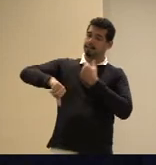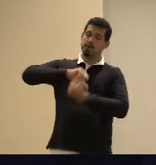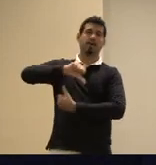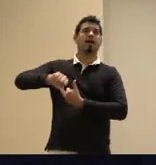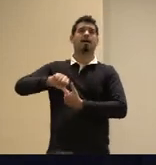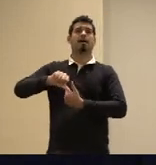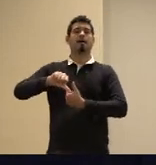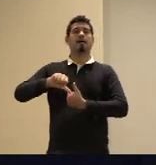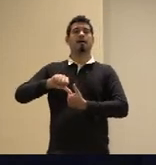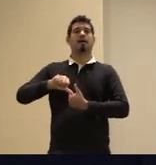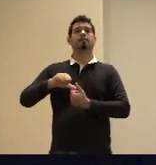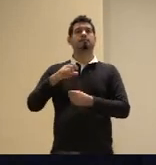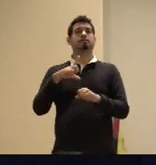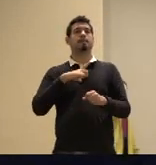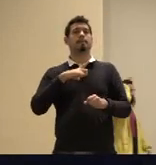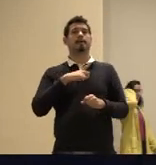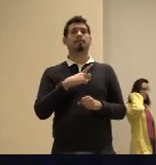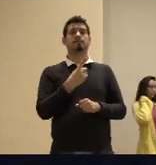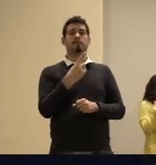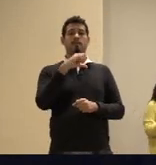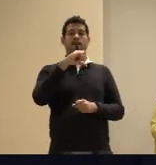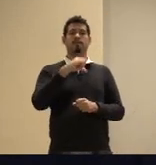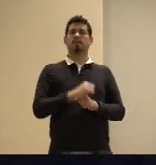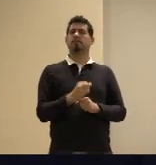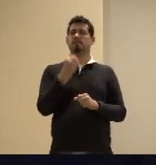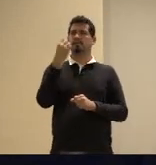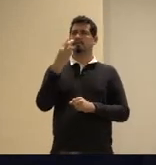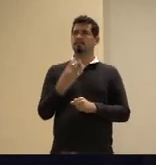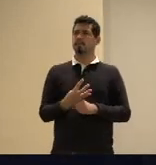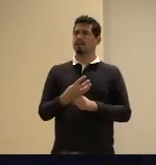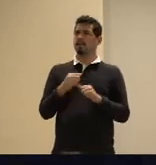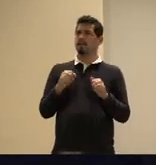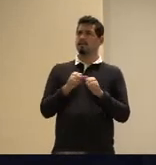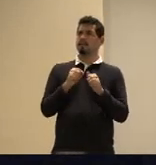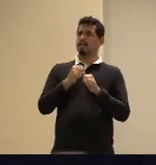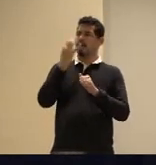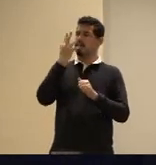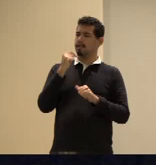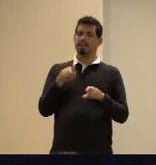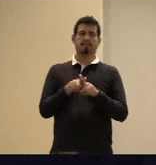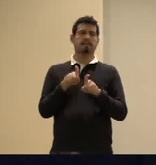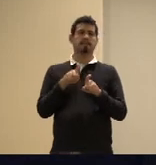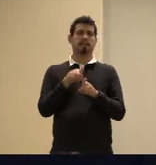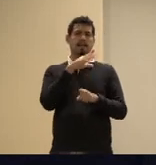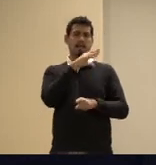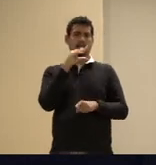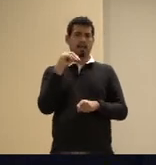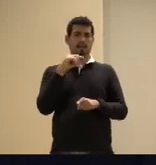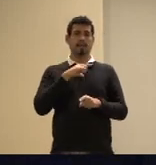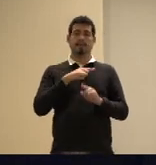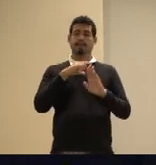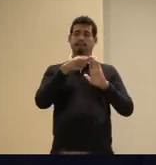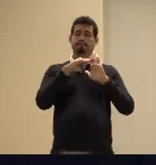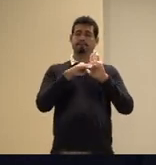O artigo 19 também, ele fala a permanência da criança e do adolescente em programas de acolhimento